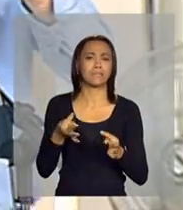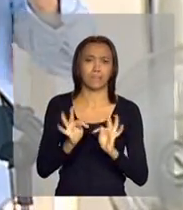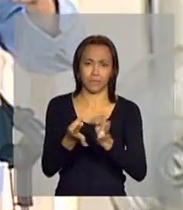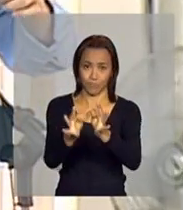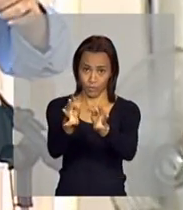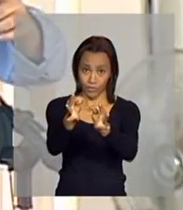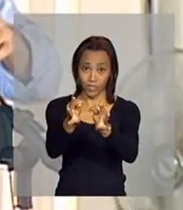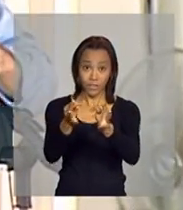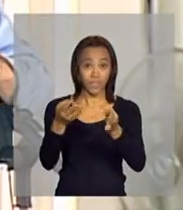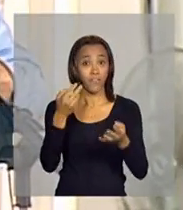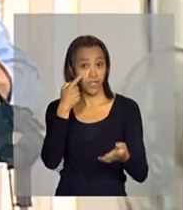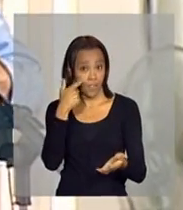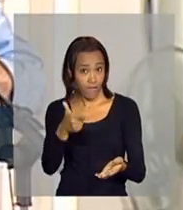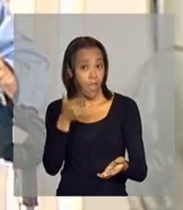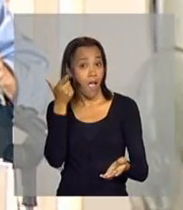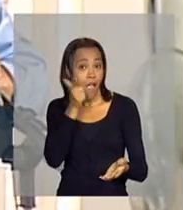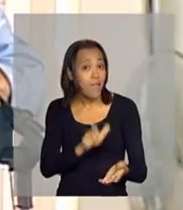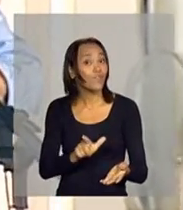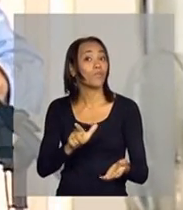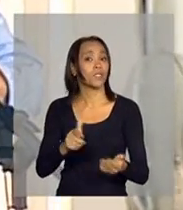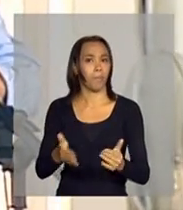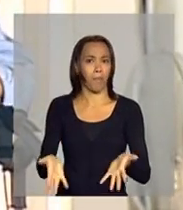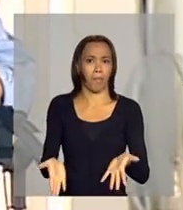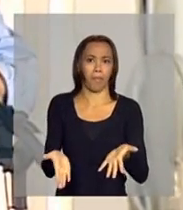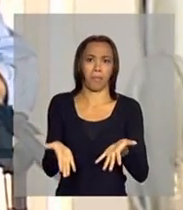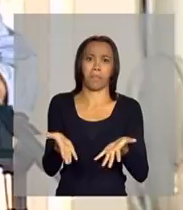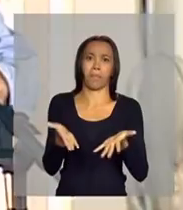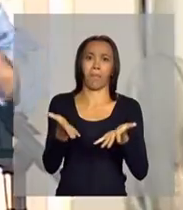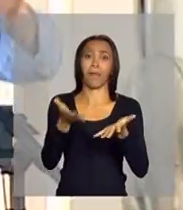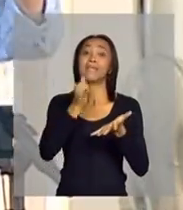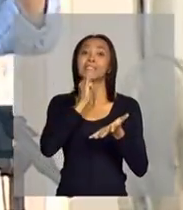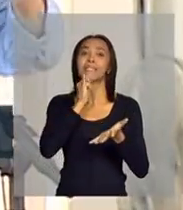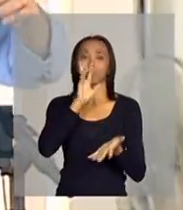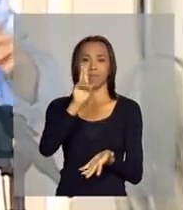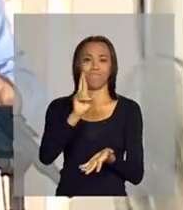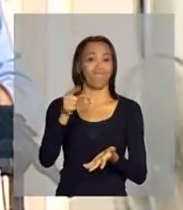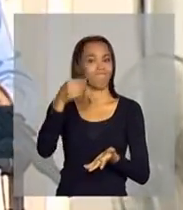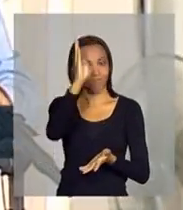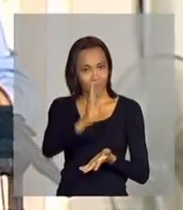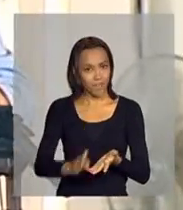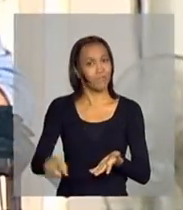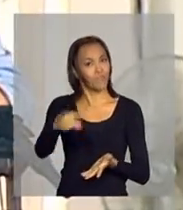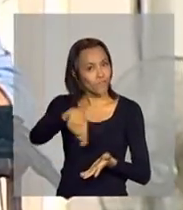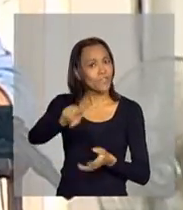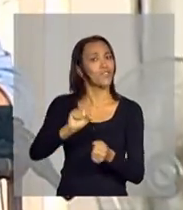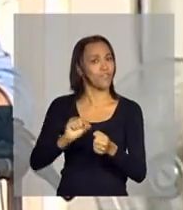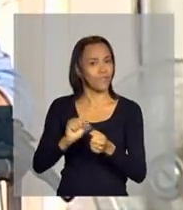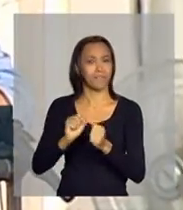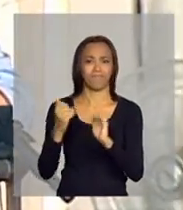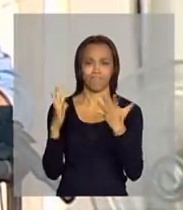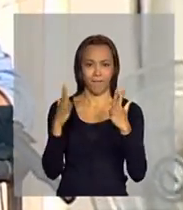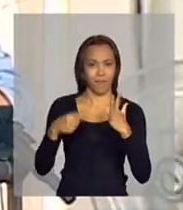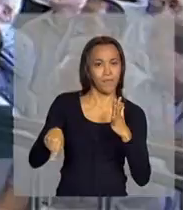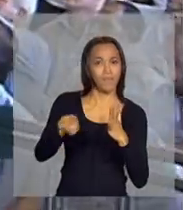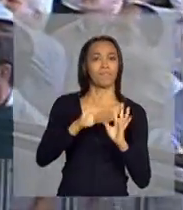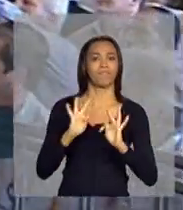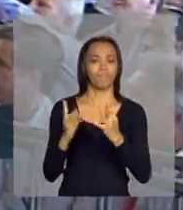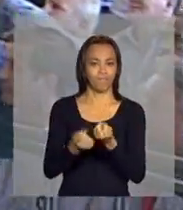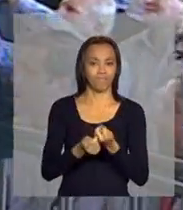o resultado está lá na grande produção, exemplo para o Brasil, que vocês estão fazendo. Parabéns a todos.